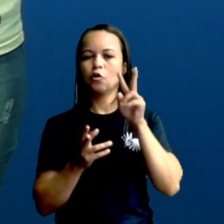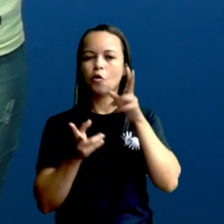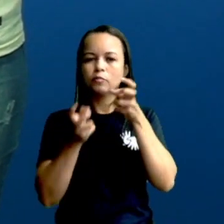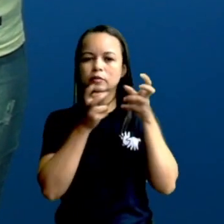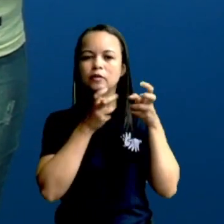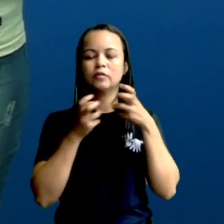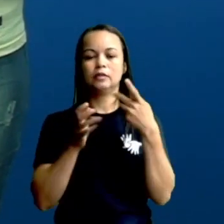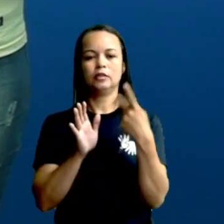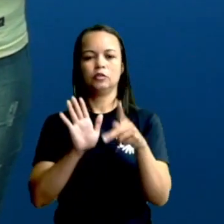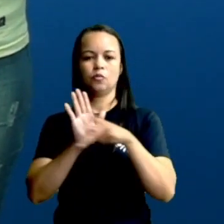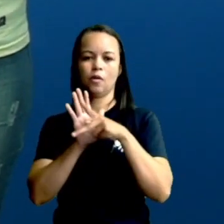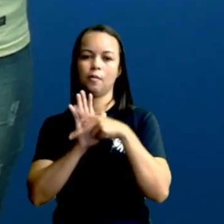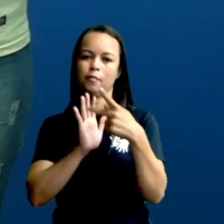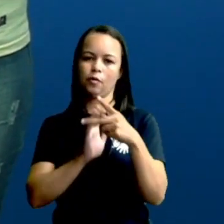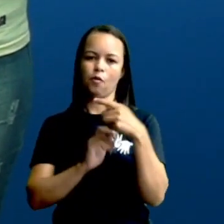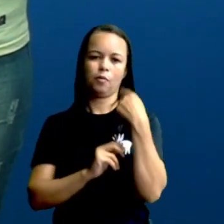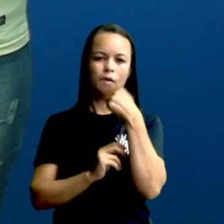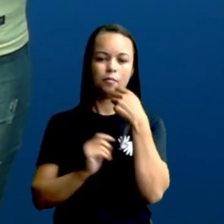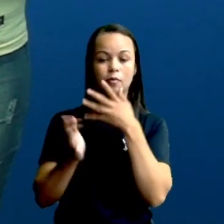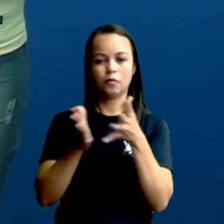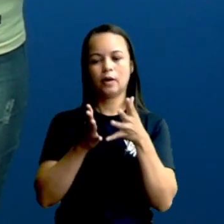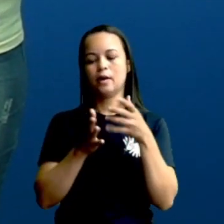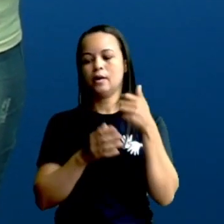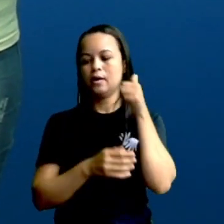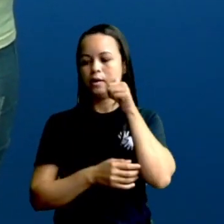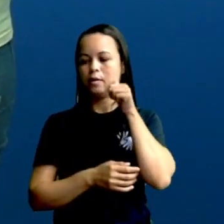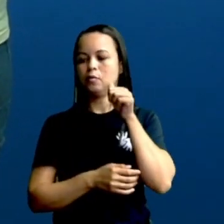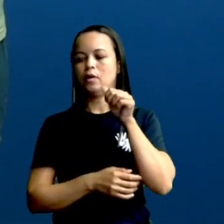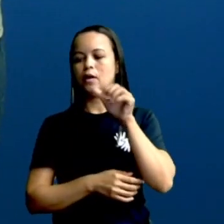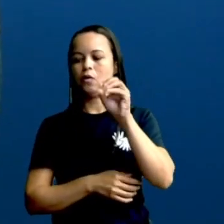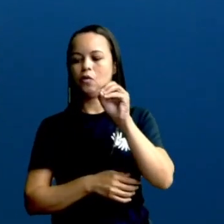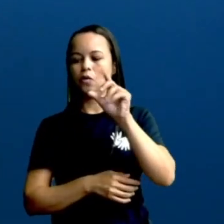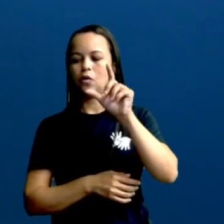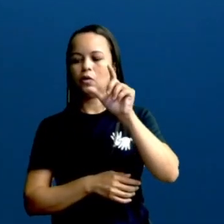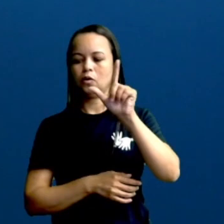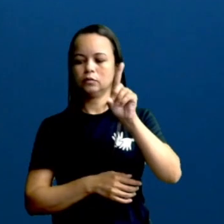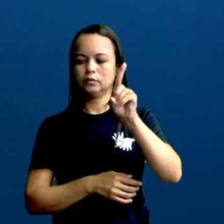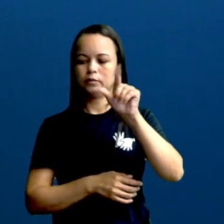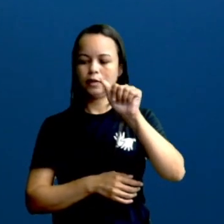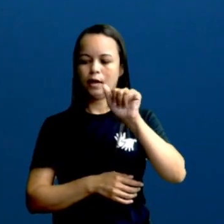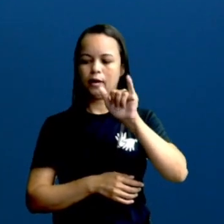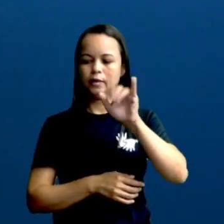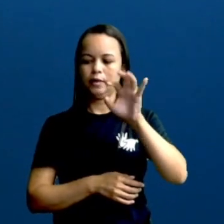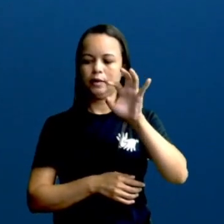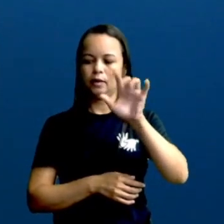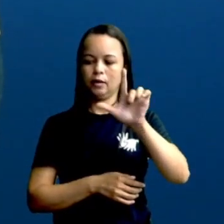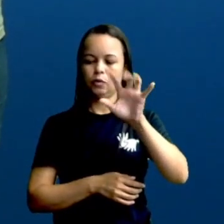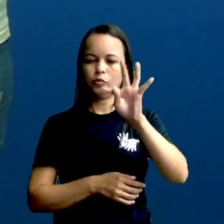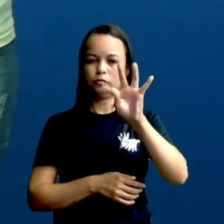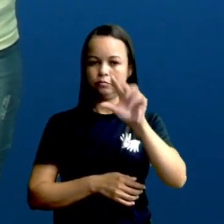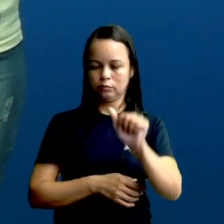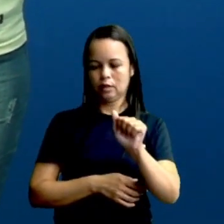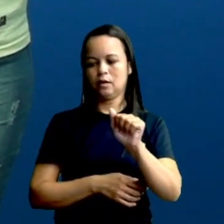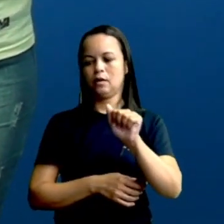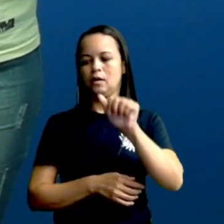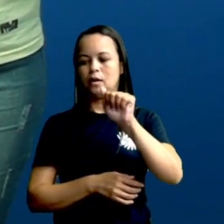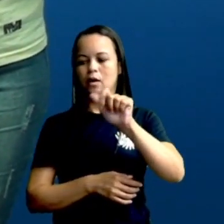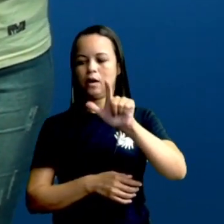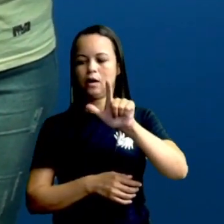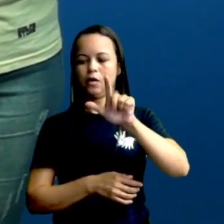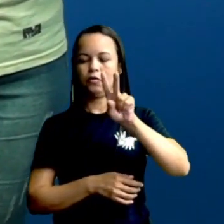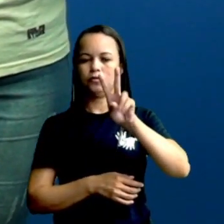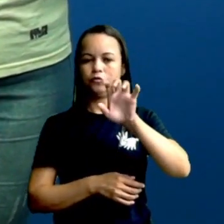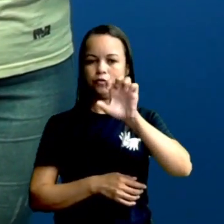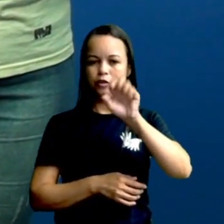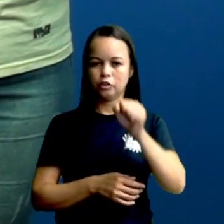da sua própria boca, né? A escritora Odailta Alves. Então, quem não conhece, pesquisa lá. Excelente os